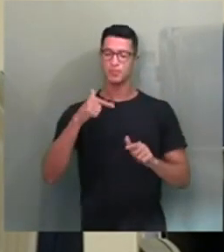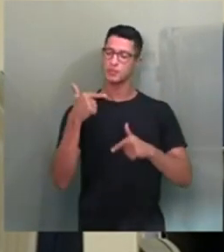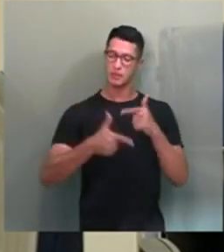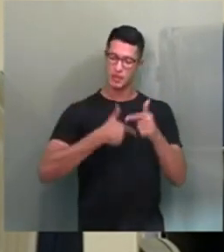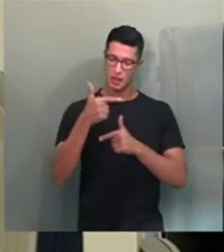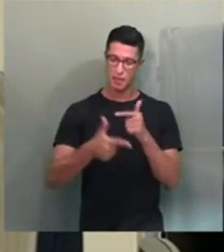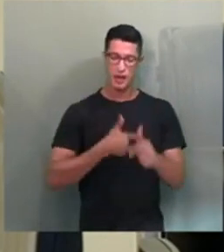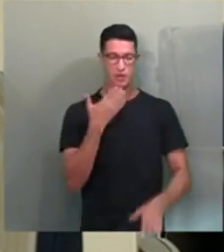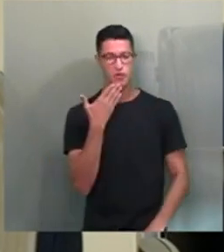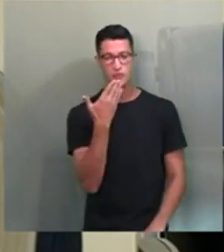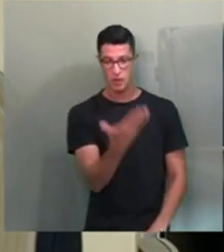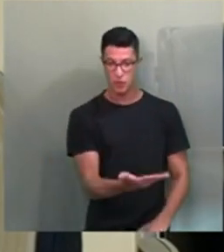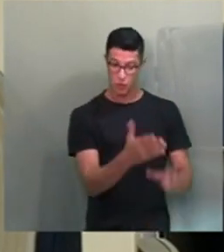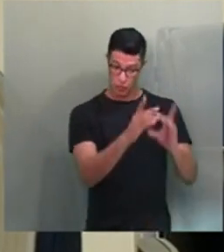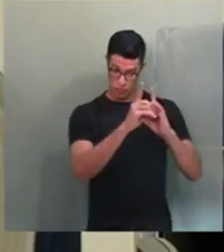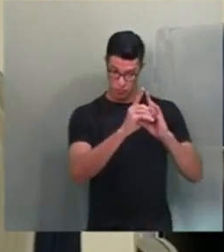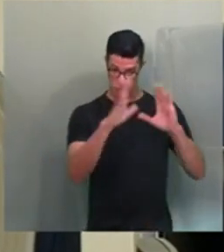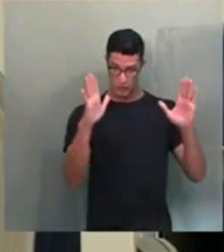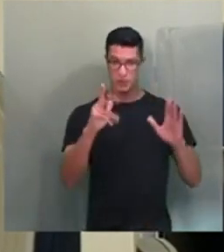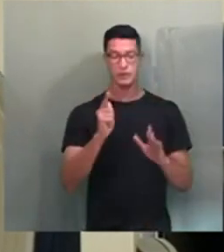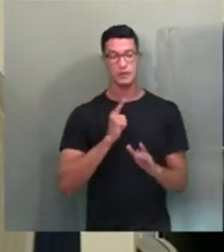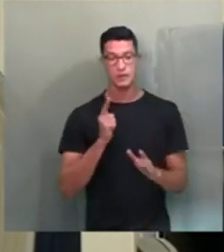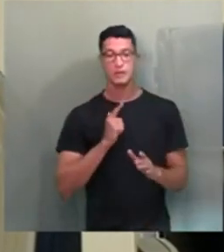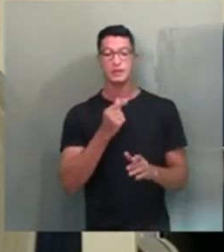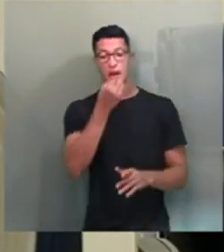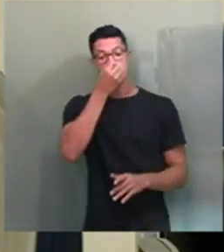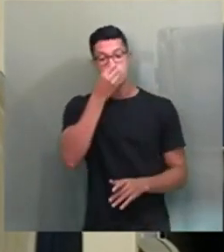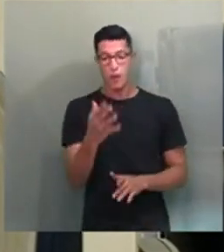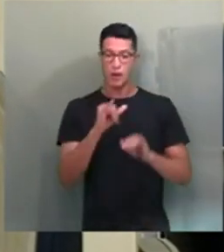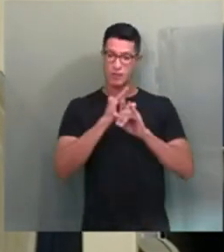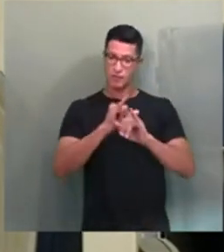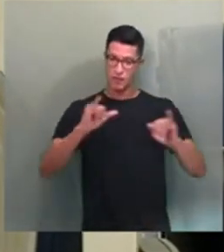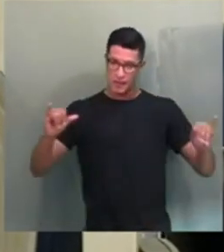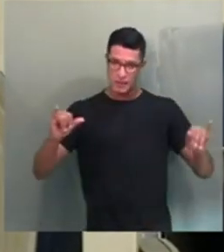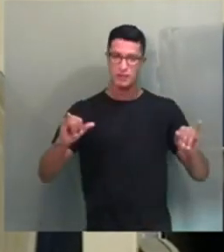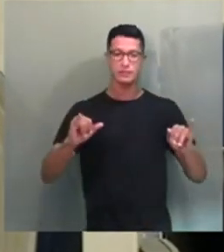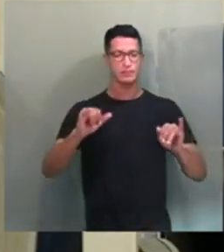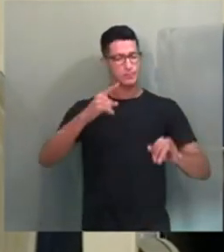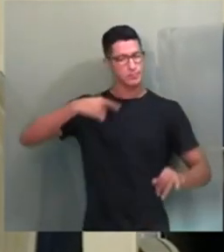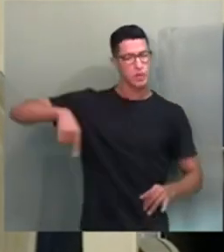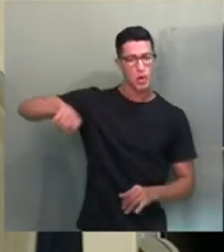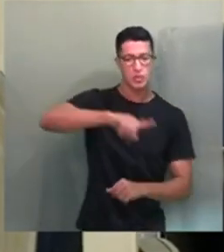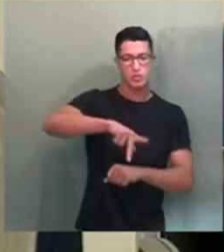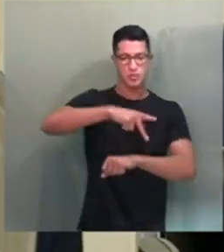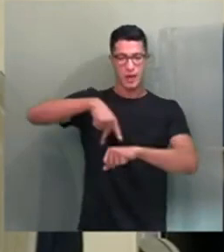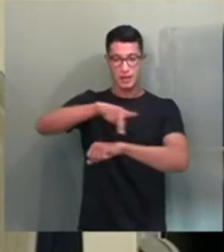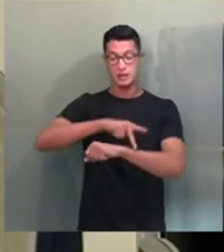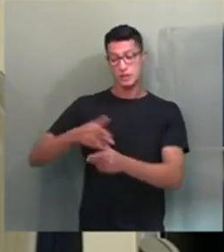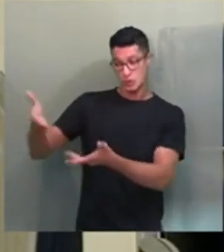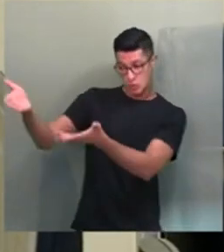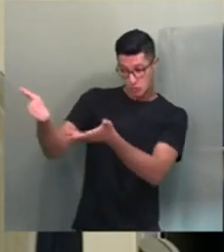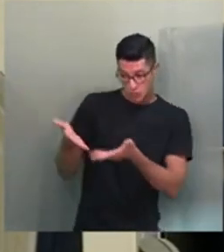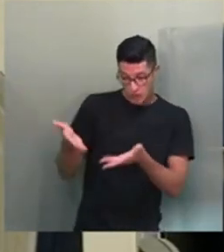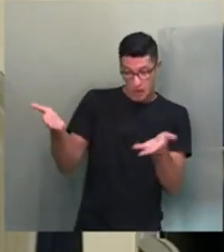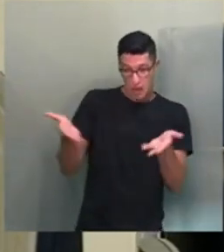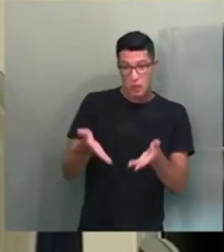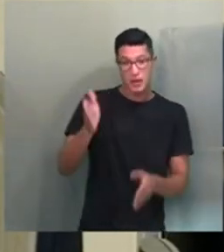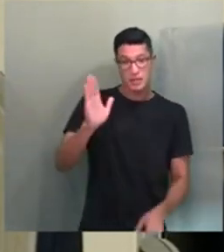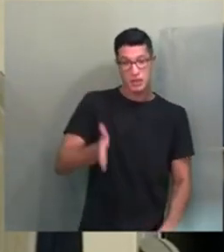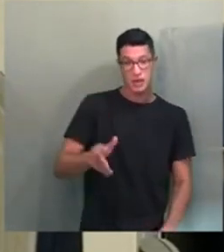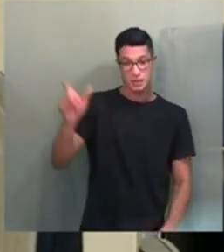trabalho a favor da democracia, da boa informação em todo o nosso país. Passo a palavra já